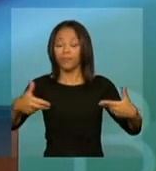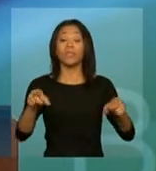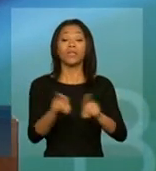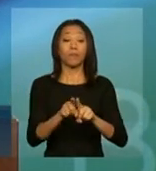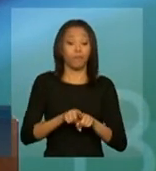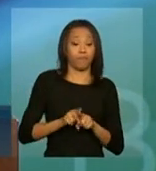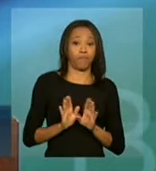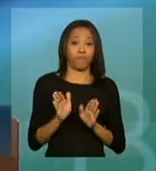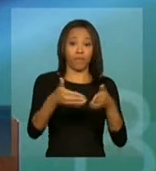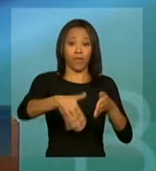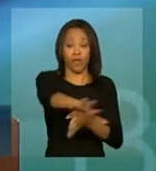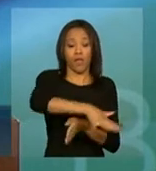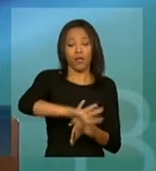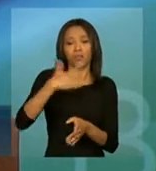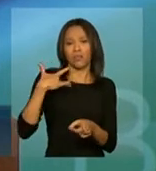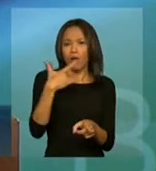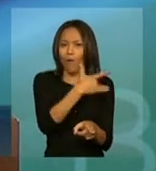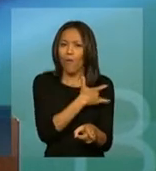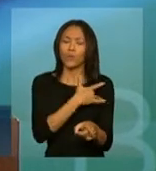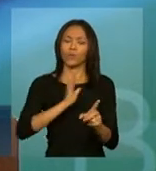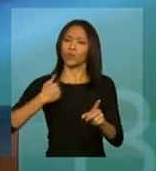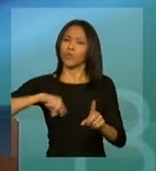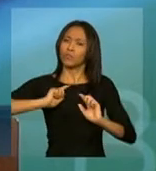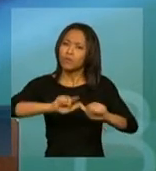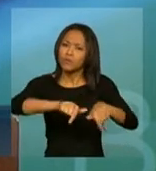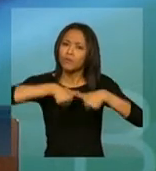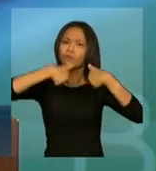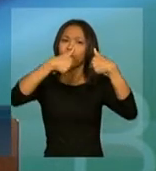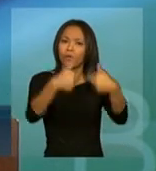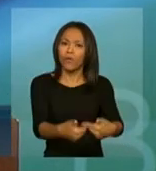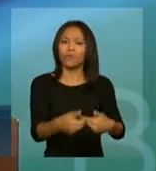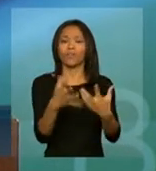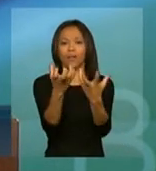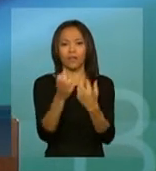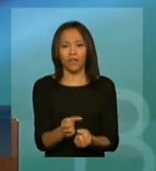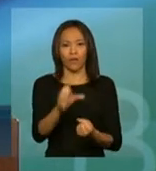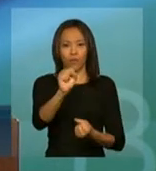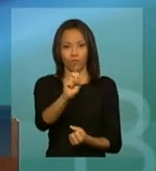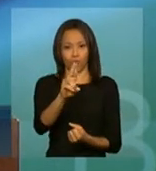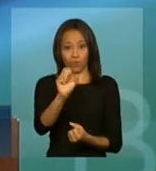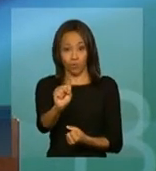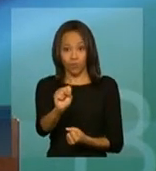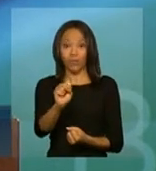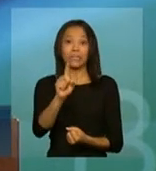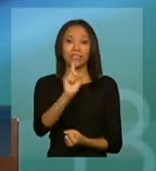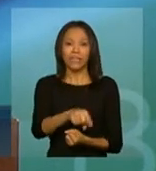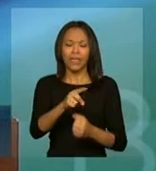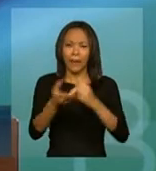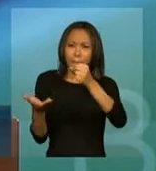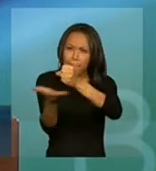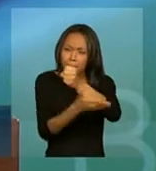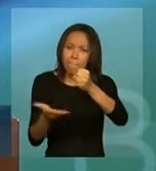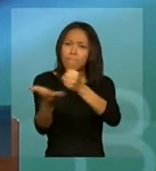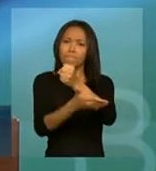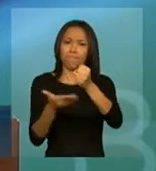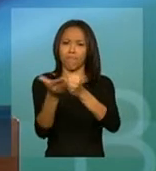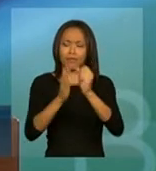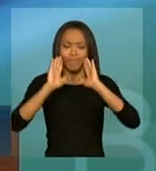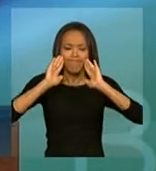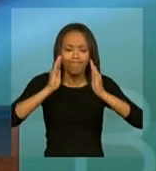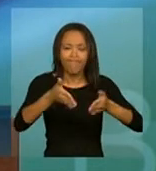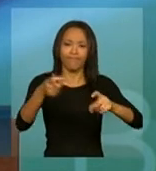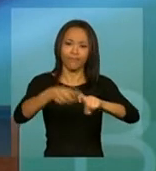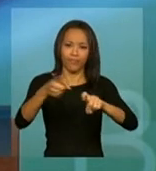saúde, nosso bem-sucedido esforço vem sendo de dotar o Sistema Único de Saúde da imprescindível base de um atendimento médico na